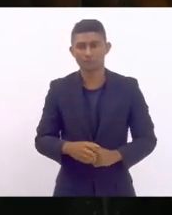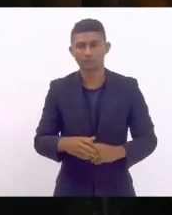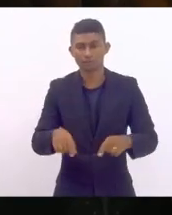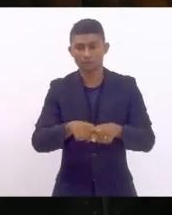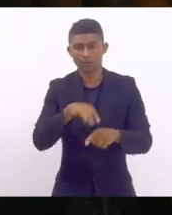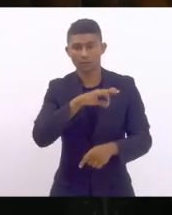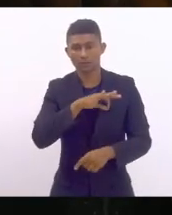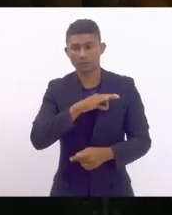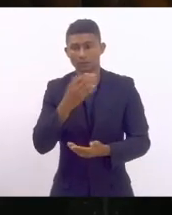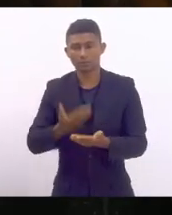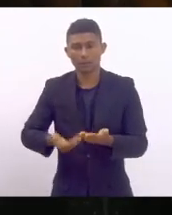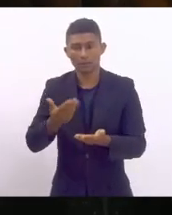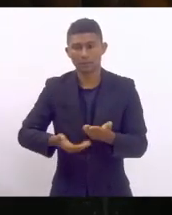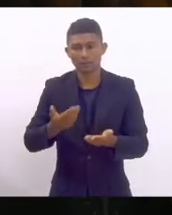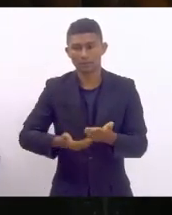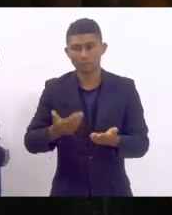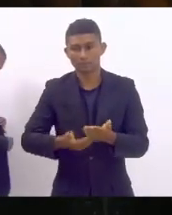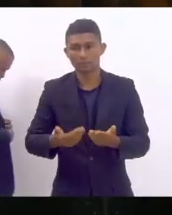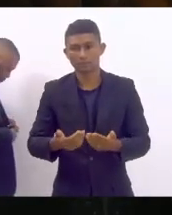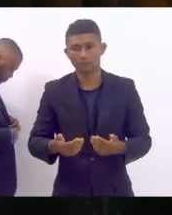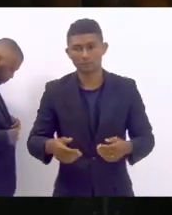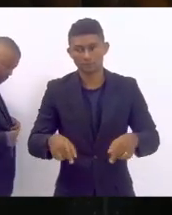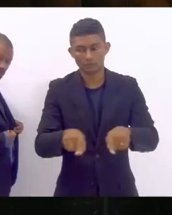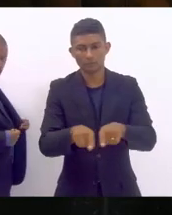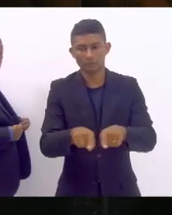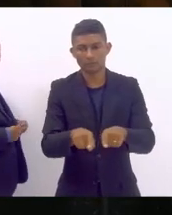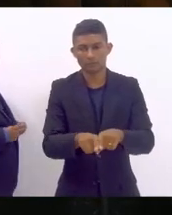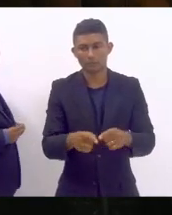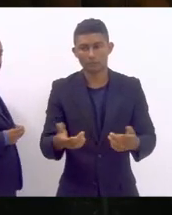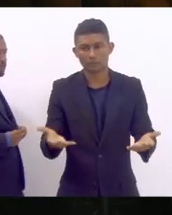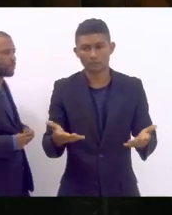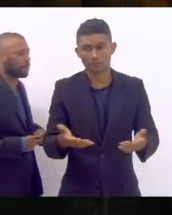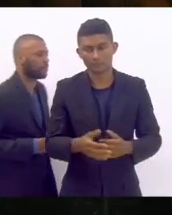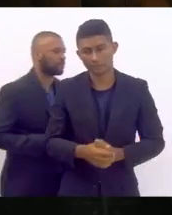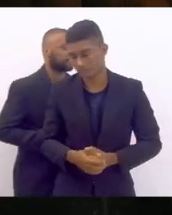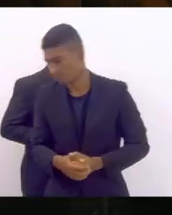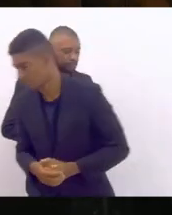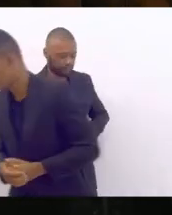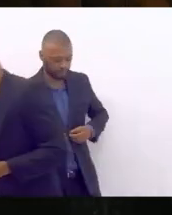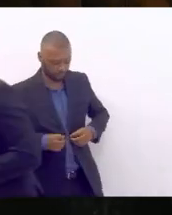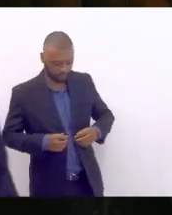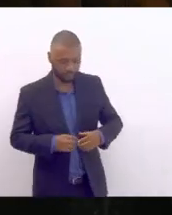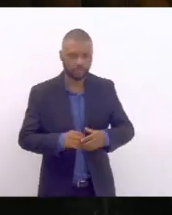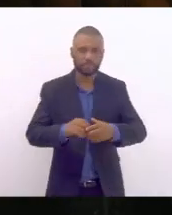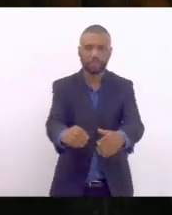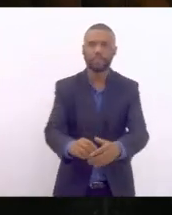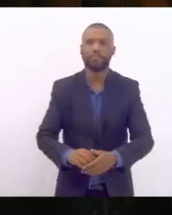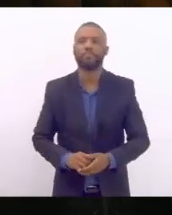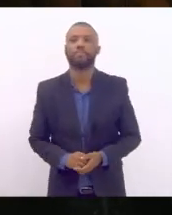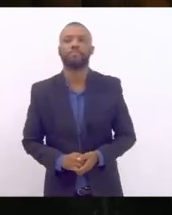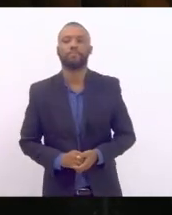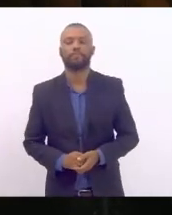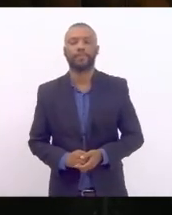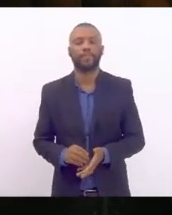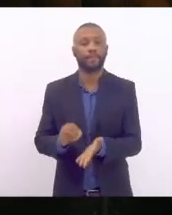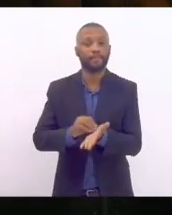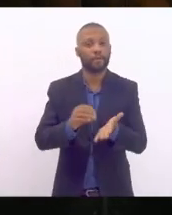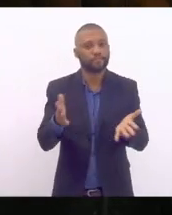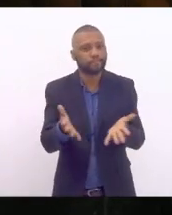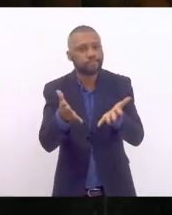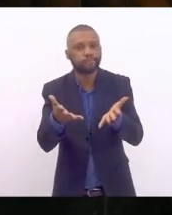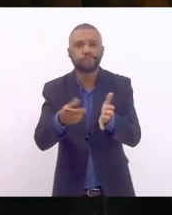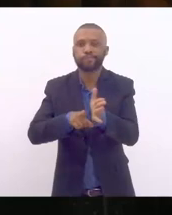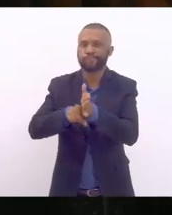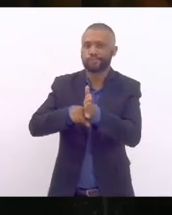pedras salariais e uma carreira atualmente menos Atrativa tudo isso desmotiva os pesquisadores e